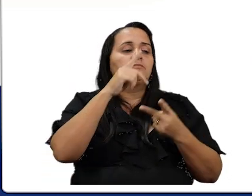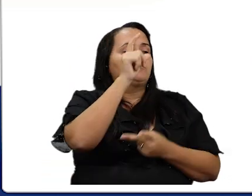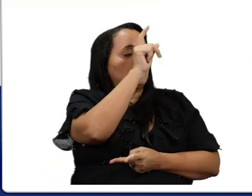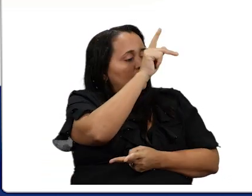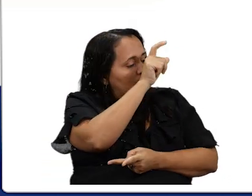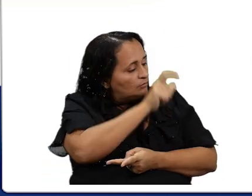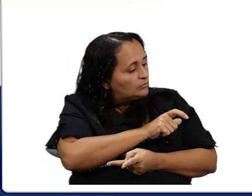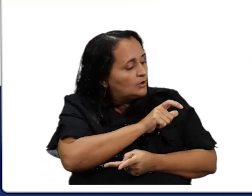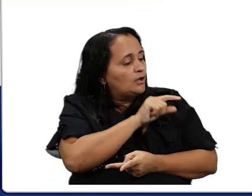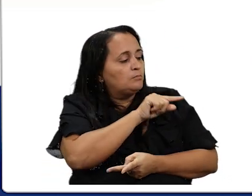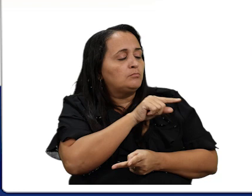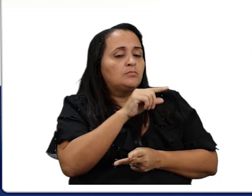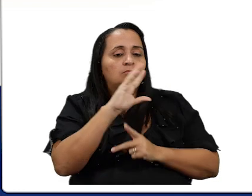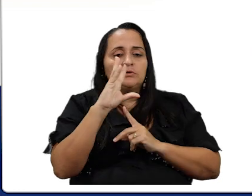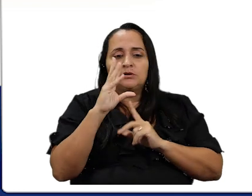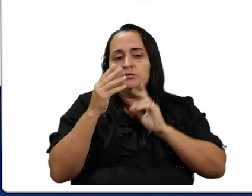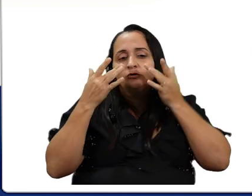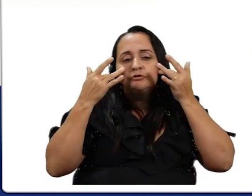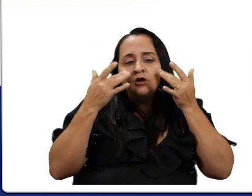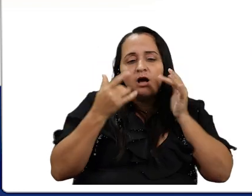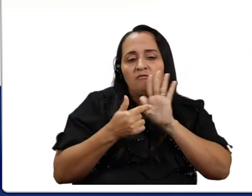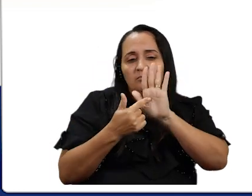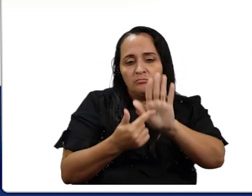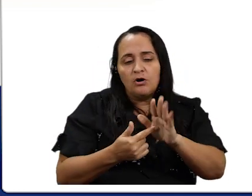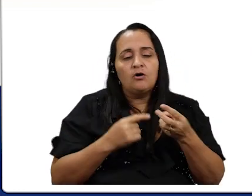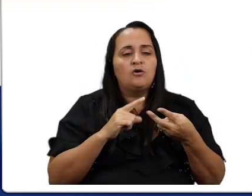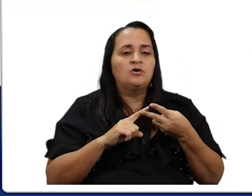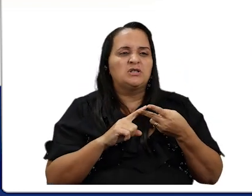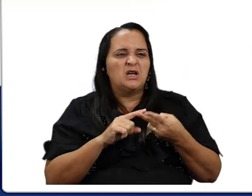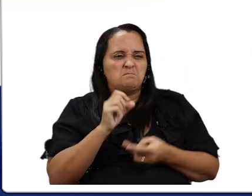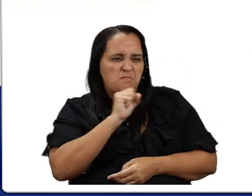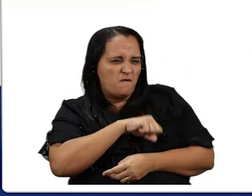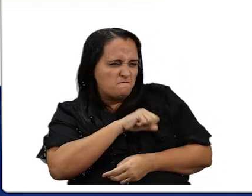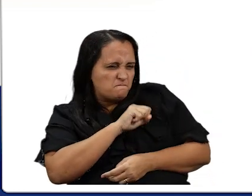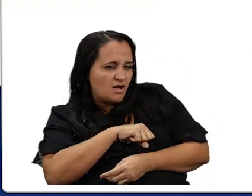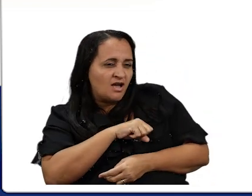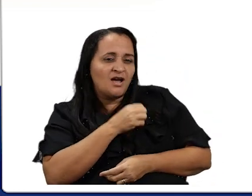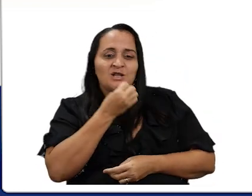secundários, vai ter muitas vezes o vilão, o mocinho, a